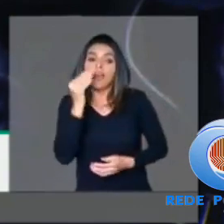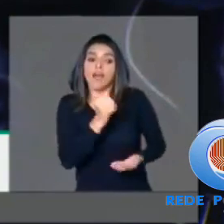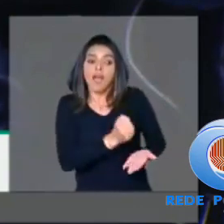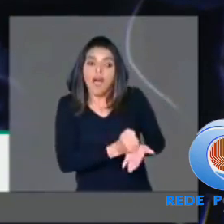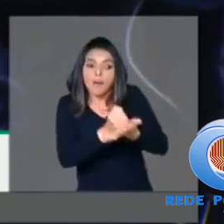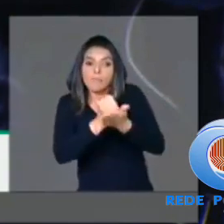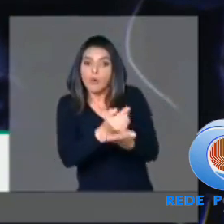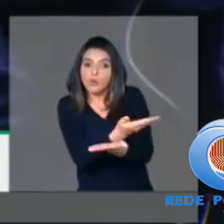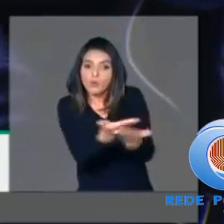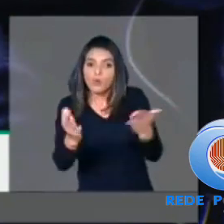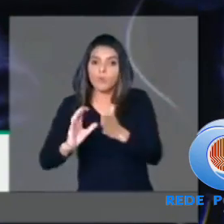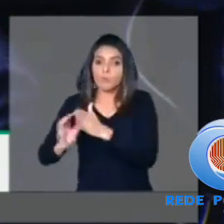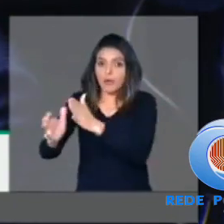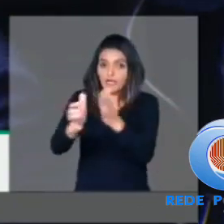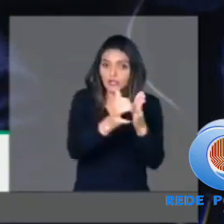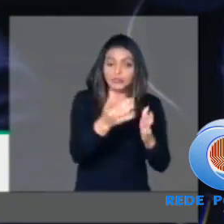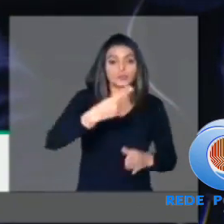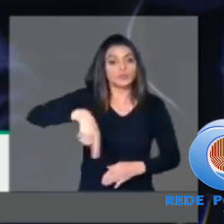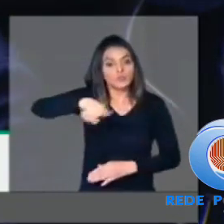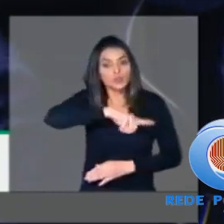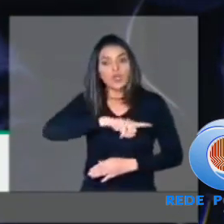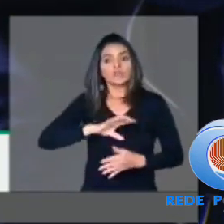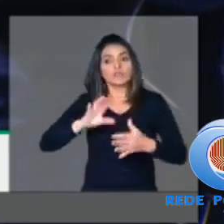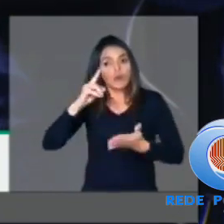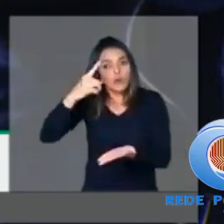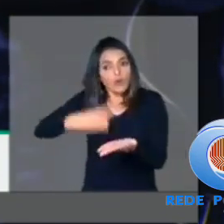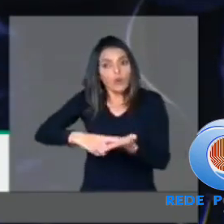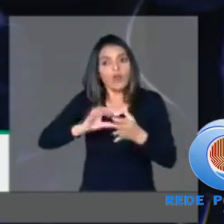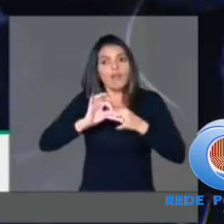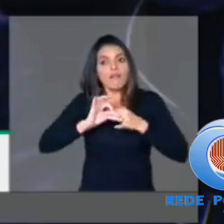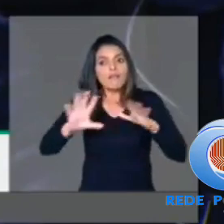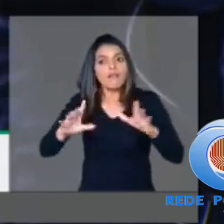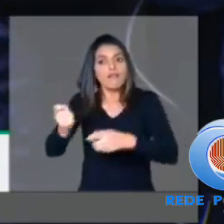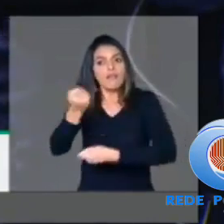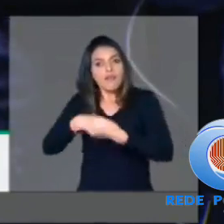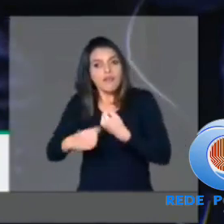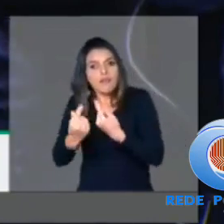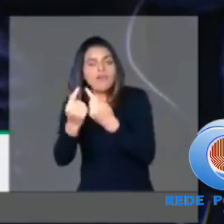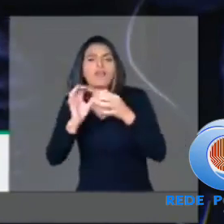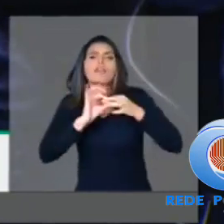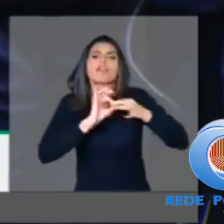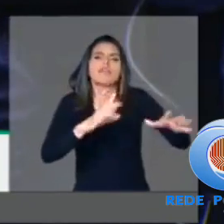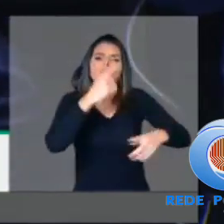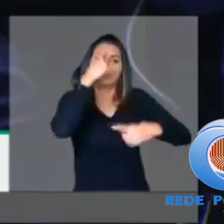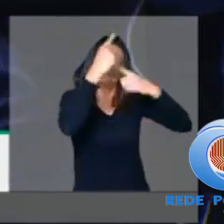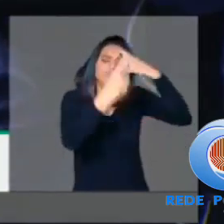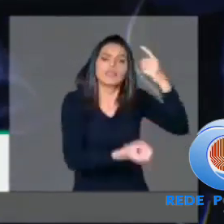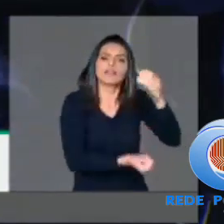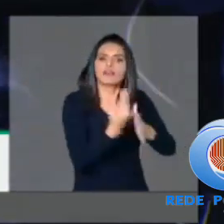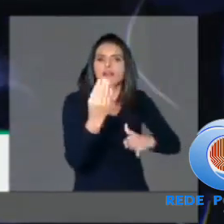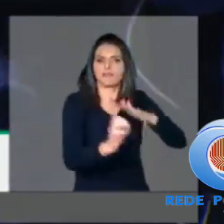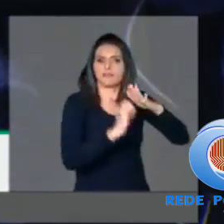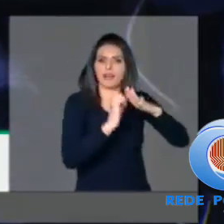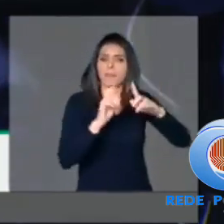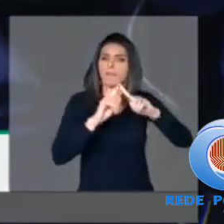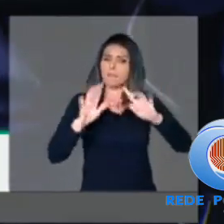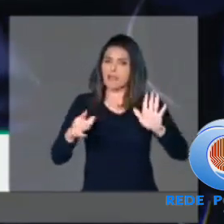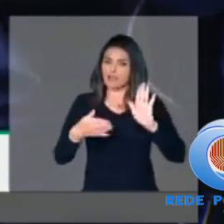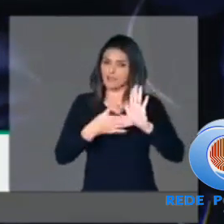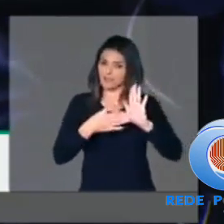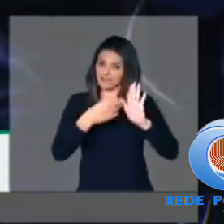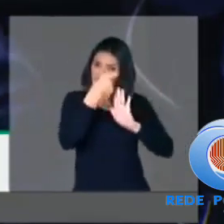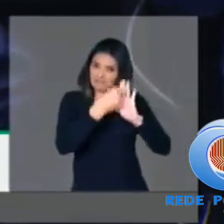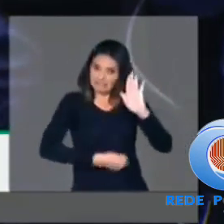porque todos têm compromisso com a liberdade econômica, com a livre iniciativa, mas as medidas que estão sendo